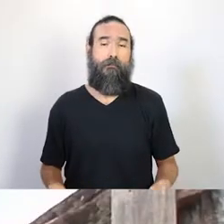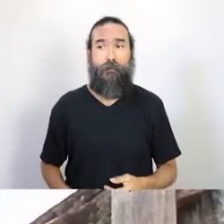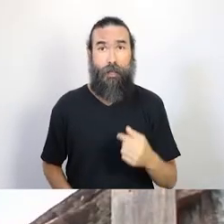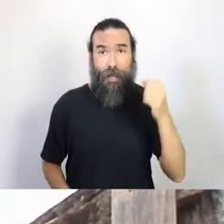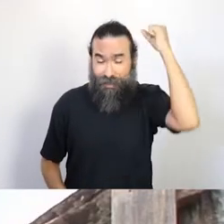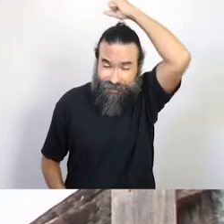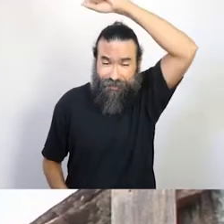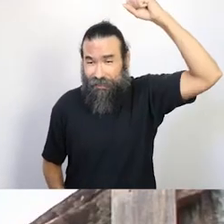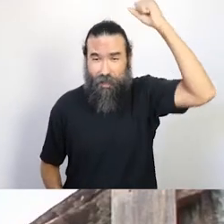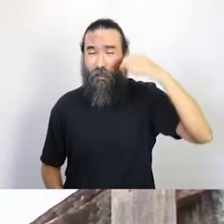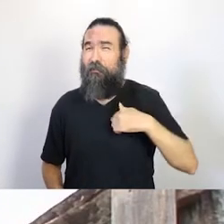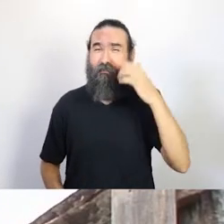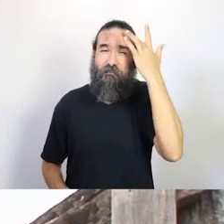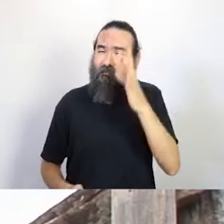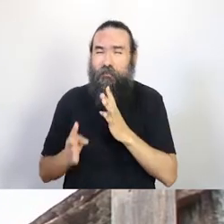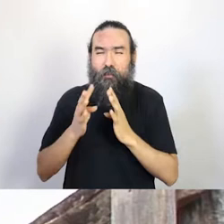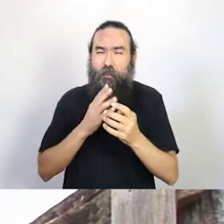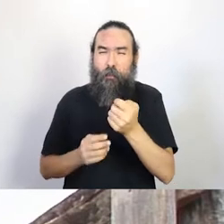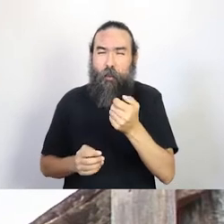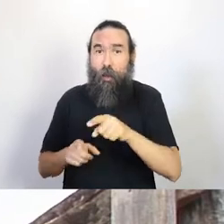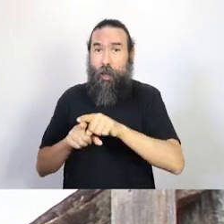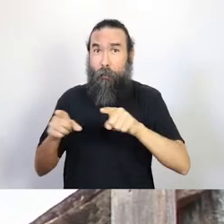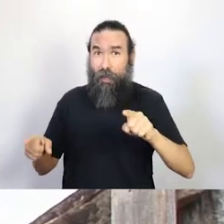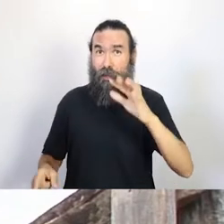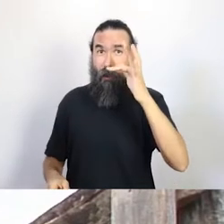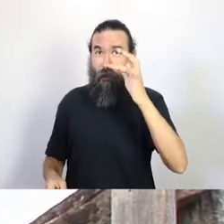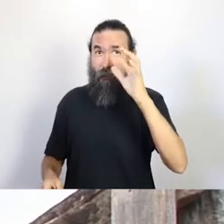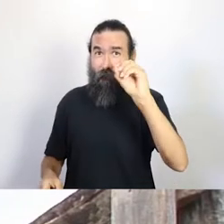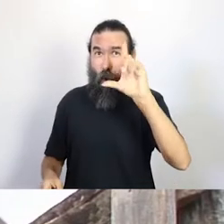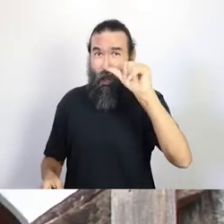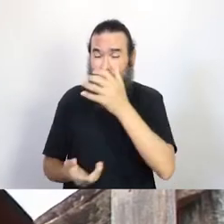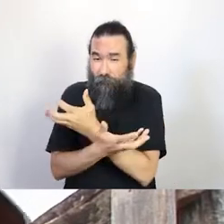eu não conheço muita coisa, não. Mas de regra de folião,